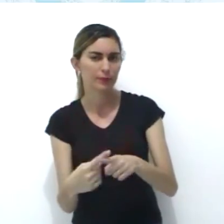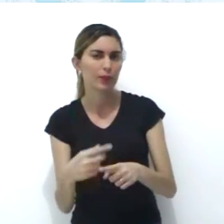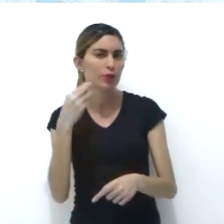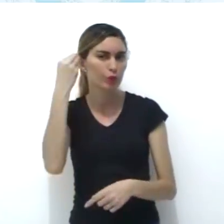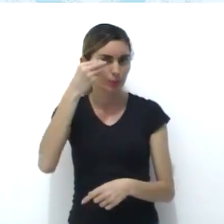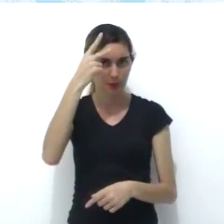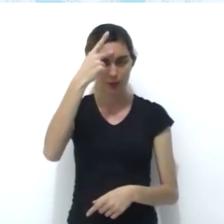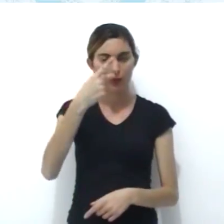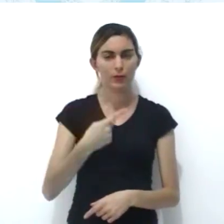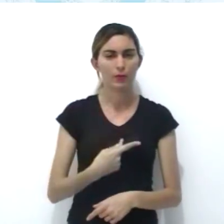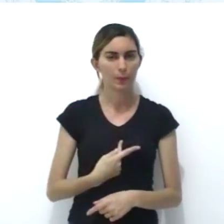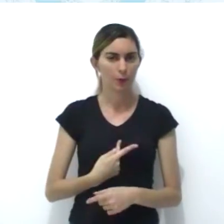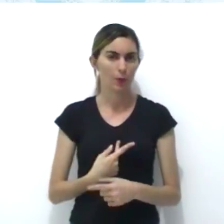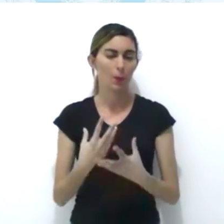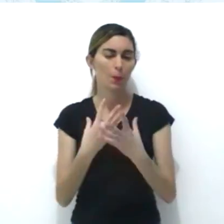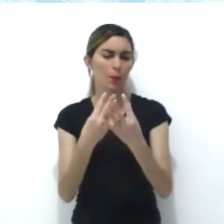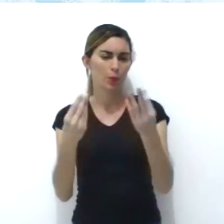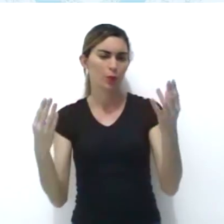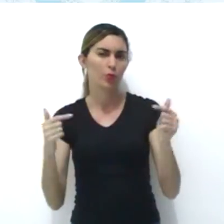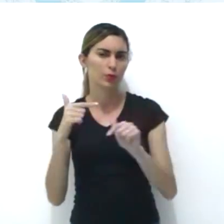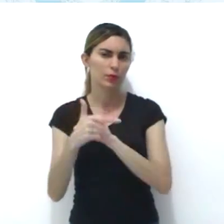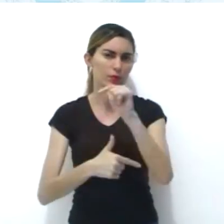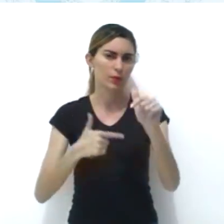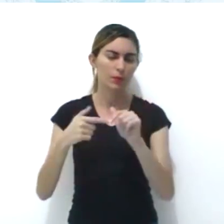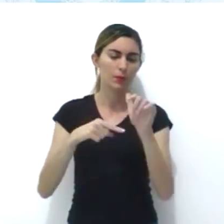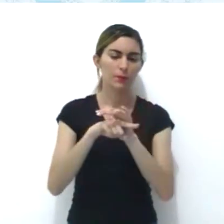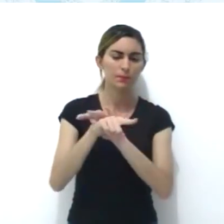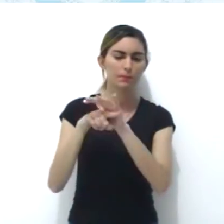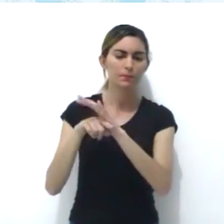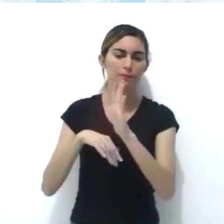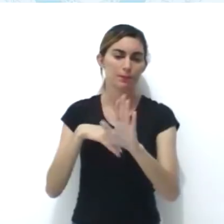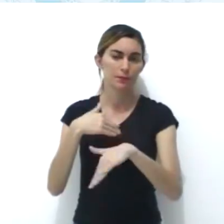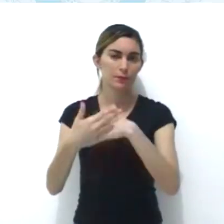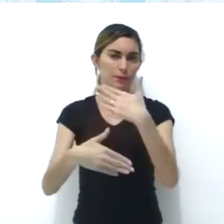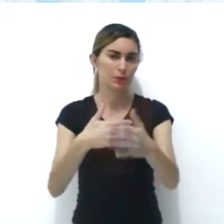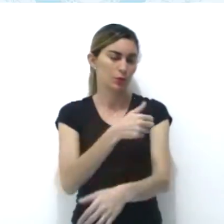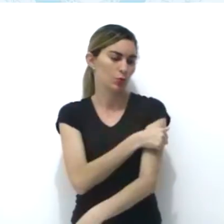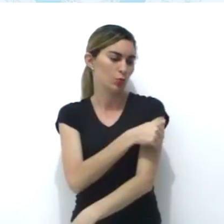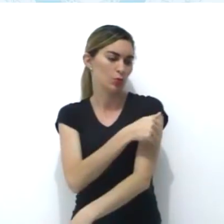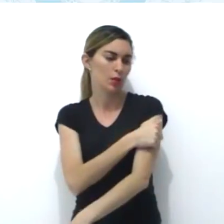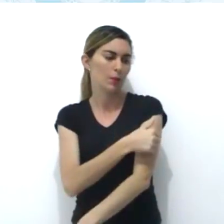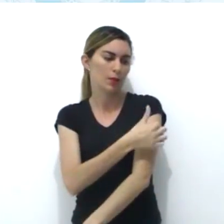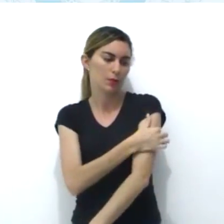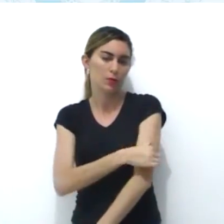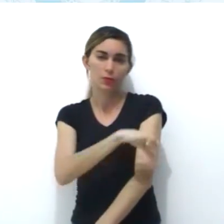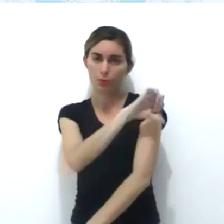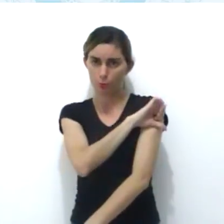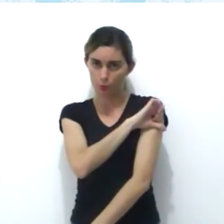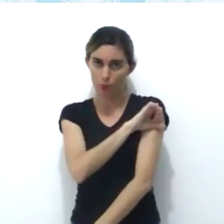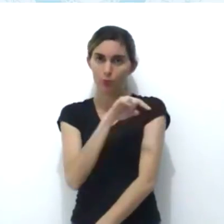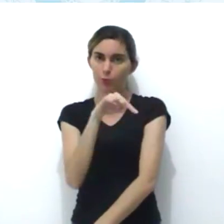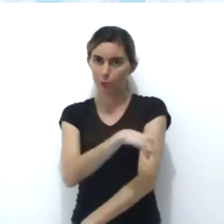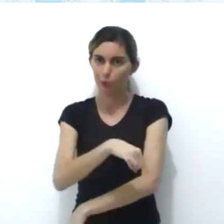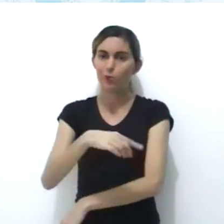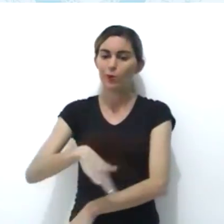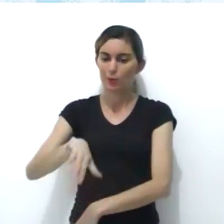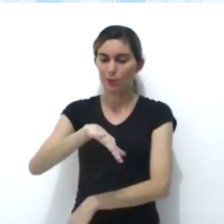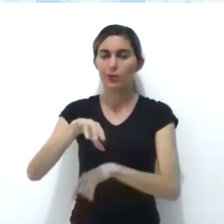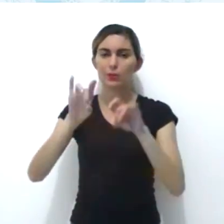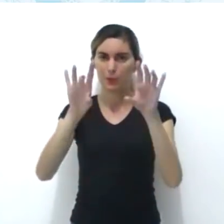quê? Por experiência própria. Muitos trabalhos de pesquisa desenvolvidos por alunos do